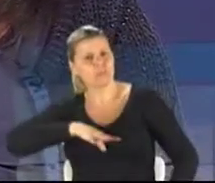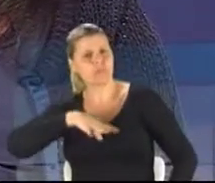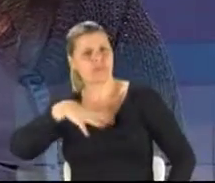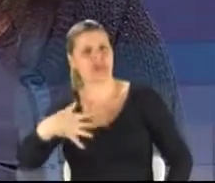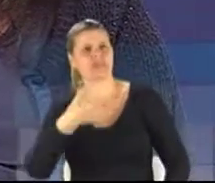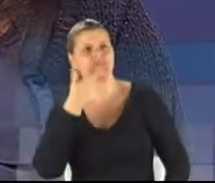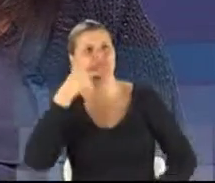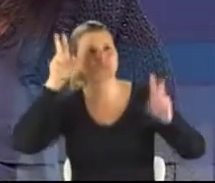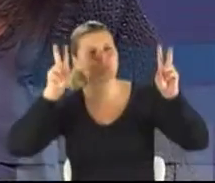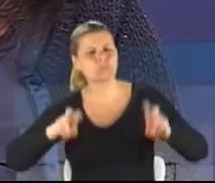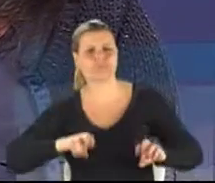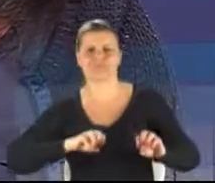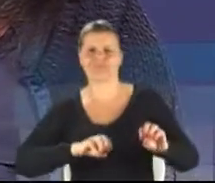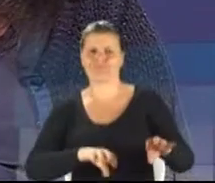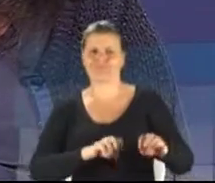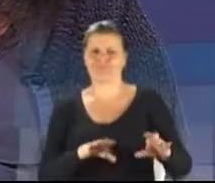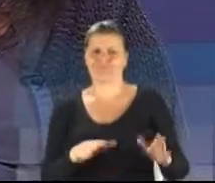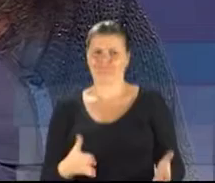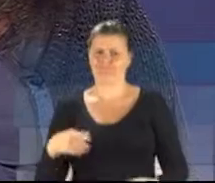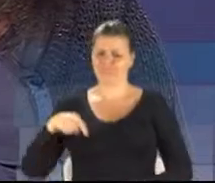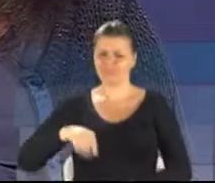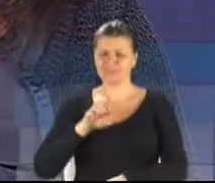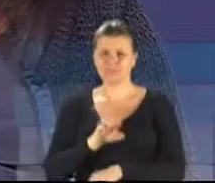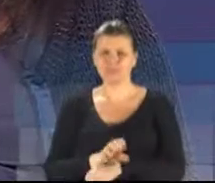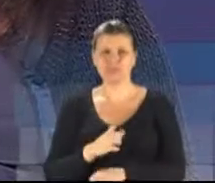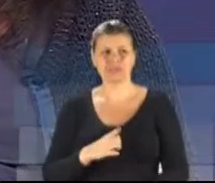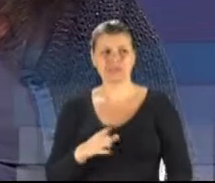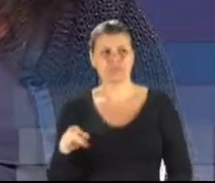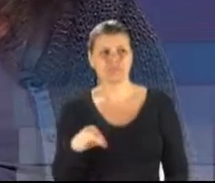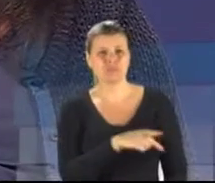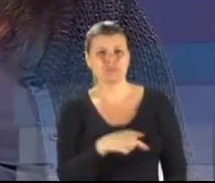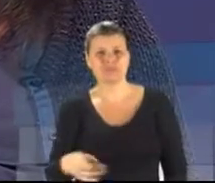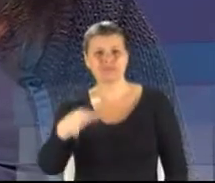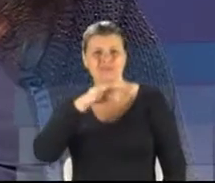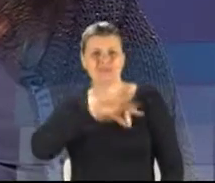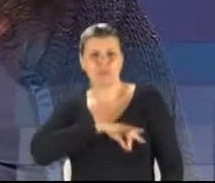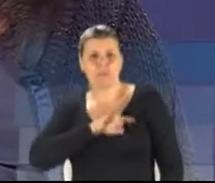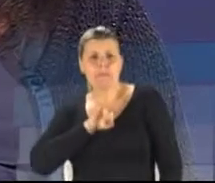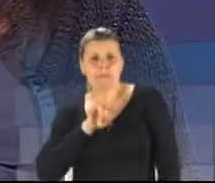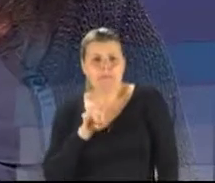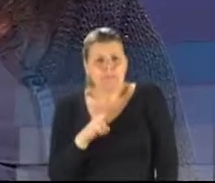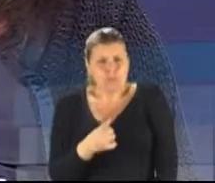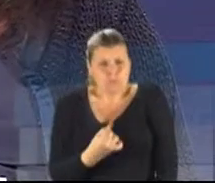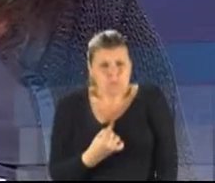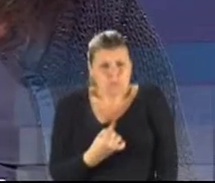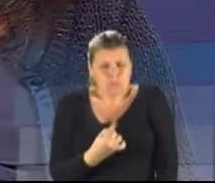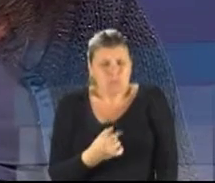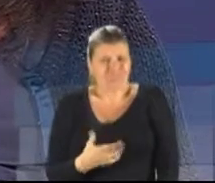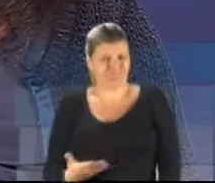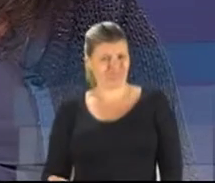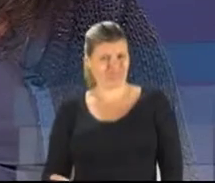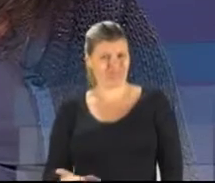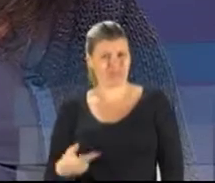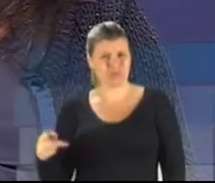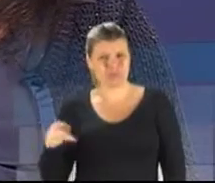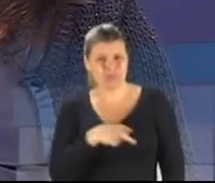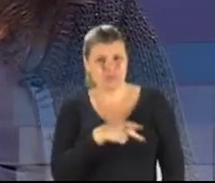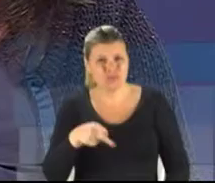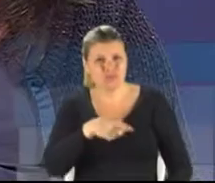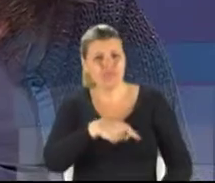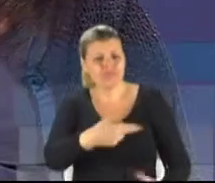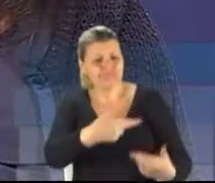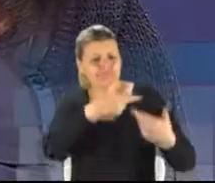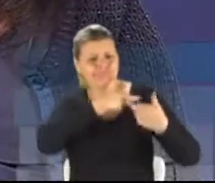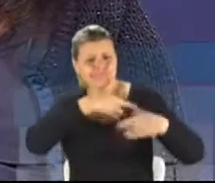educação num estado onde tem Professor ganhando R 1000 os professores que educam as nossas